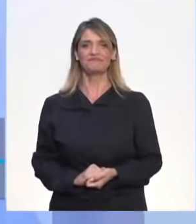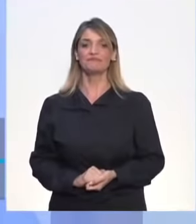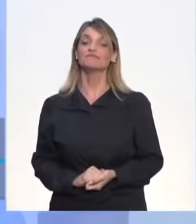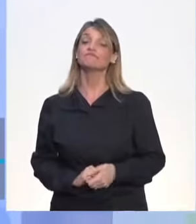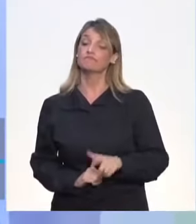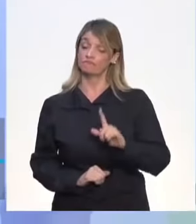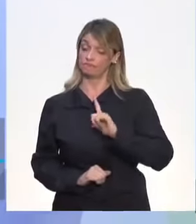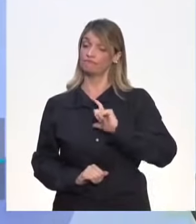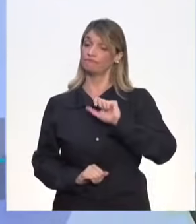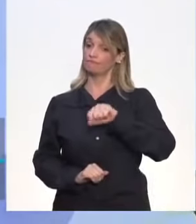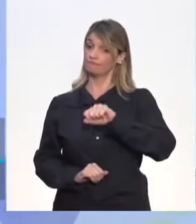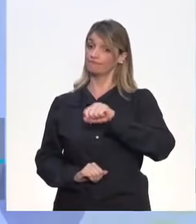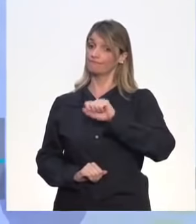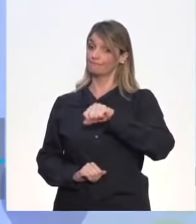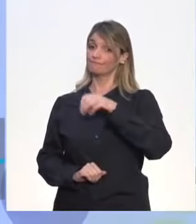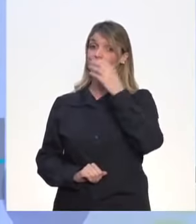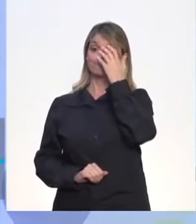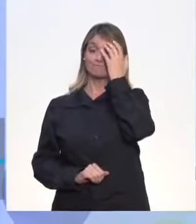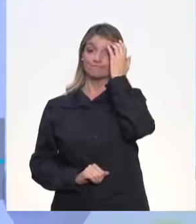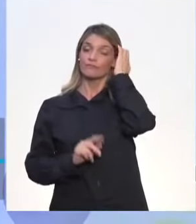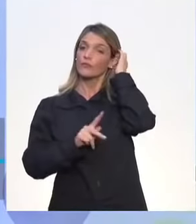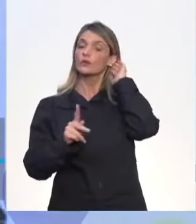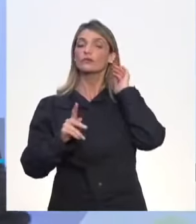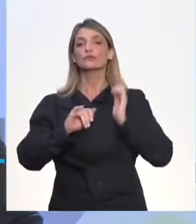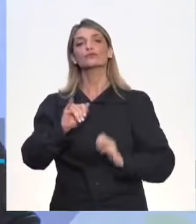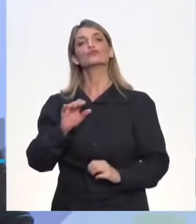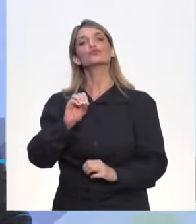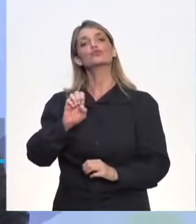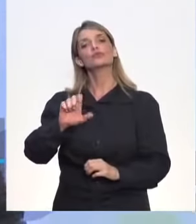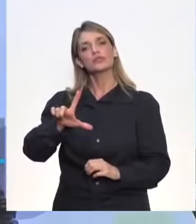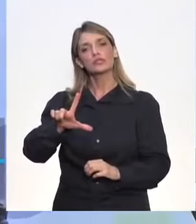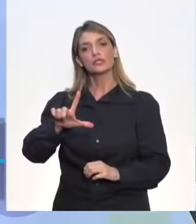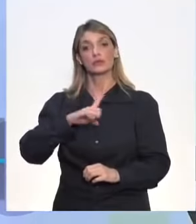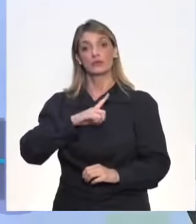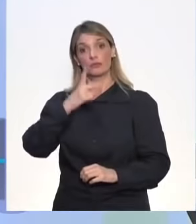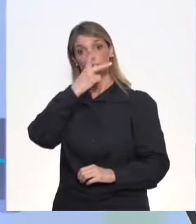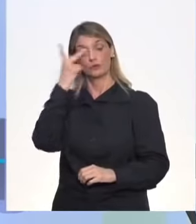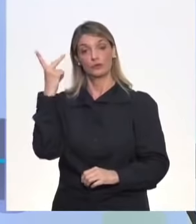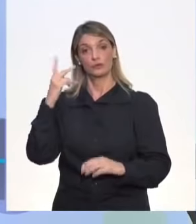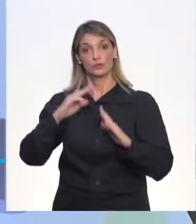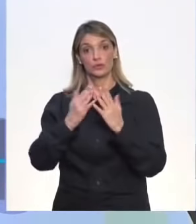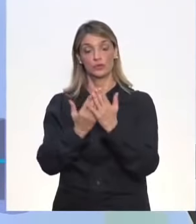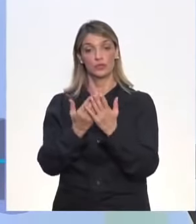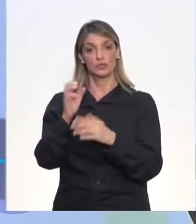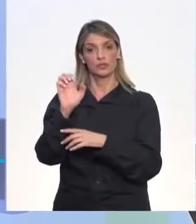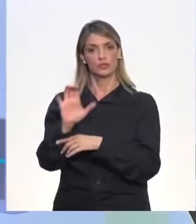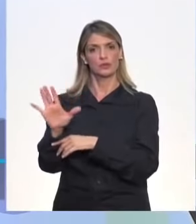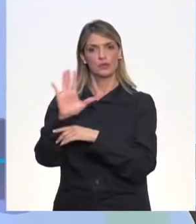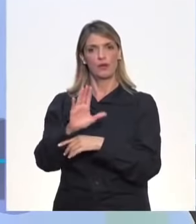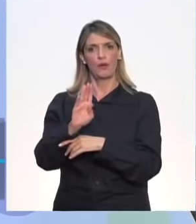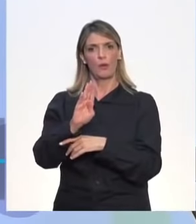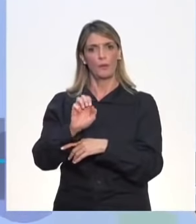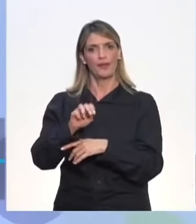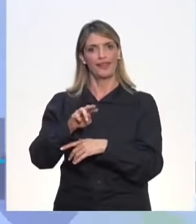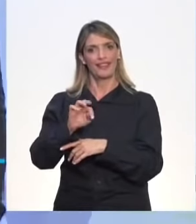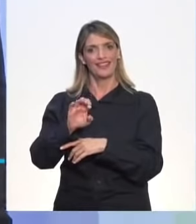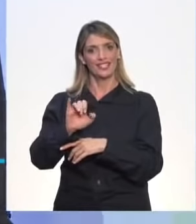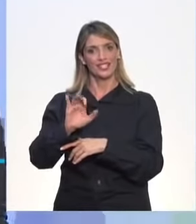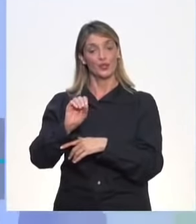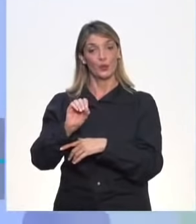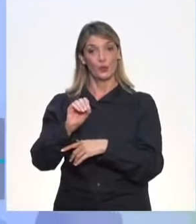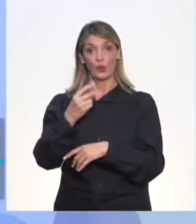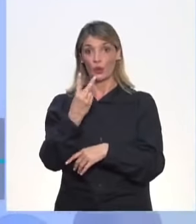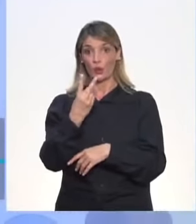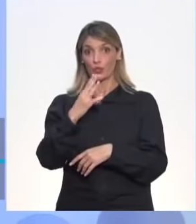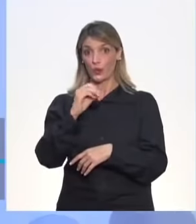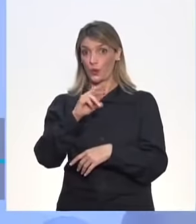certeza teremos aí vou observação do professor e Joel tô vendo aqui que tem gente até da Escola Estadual Benedito dos Santos Guerreiro lá de Dois